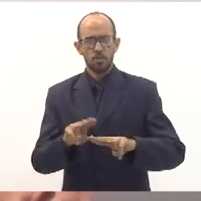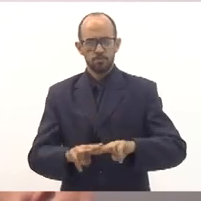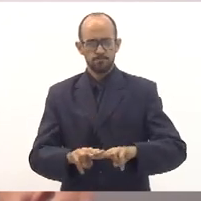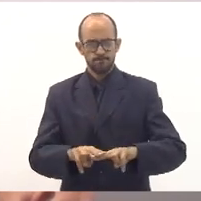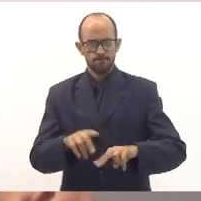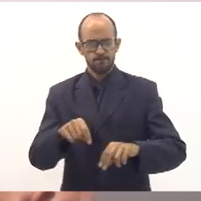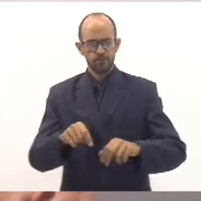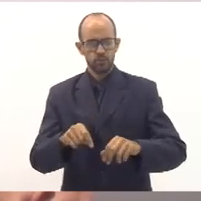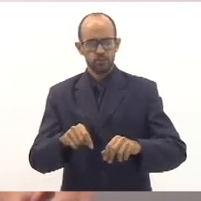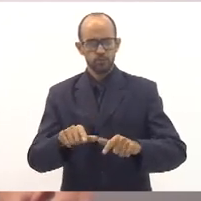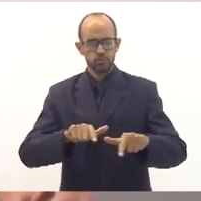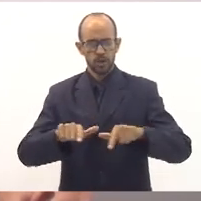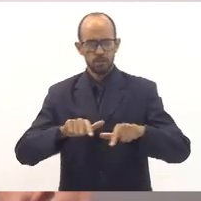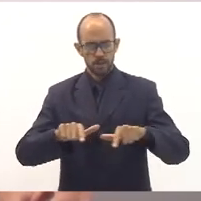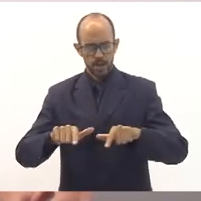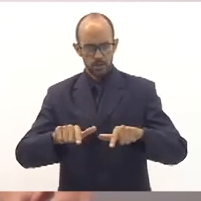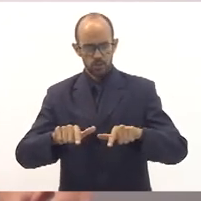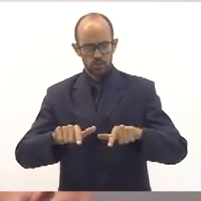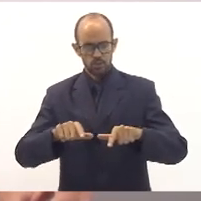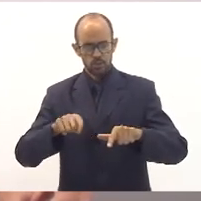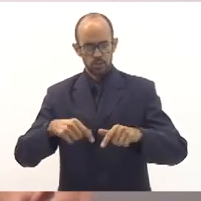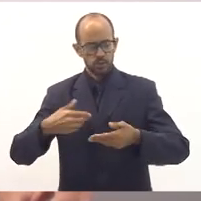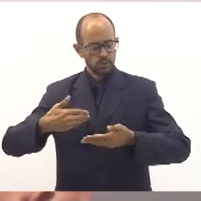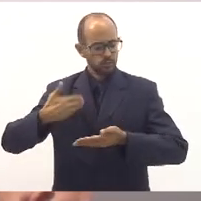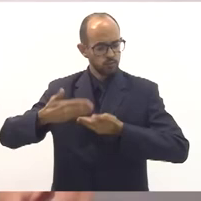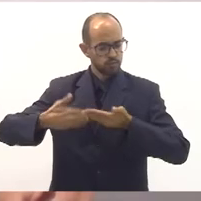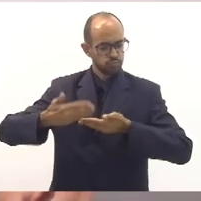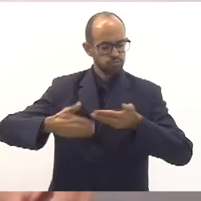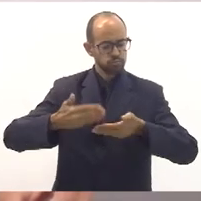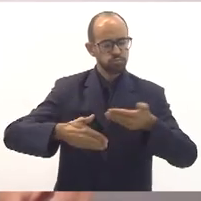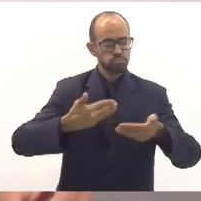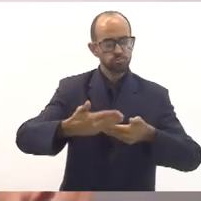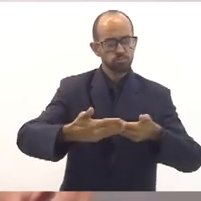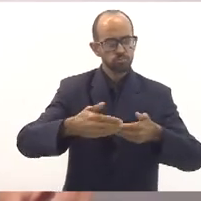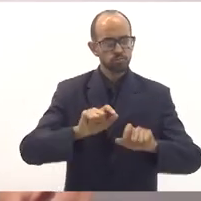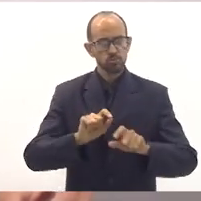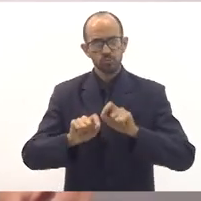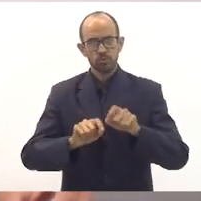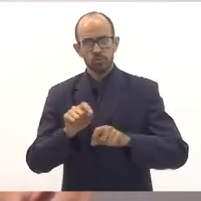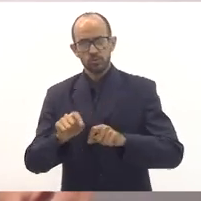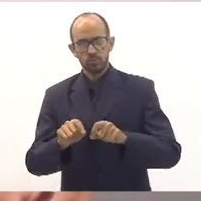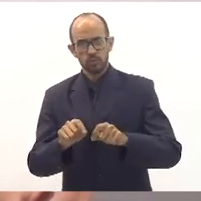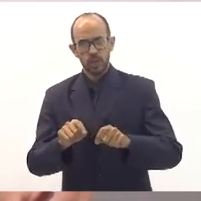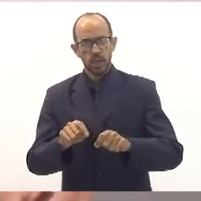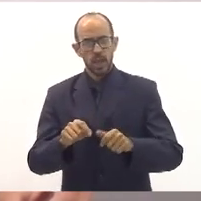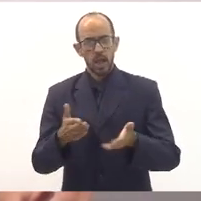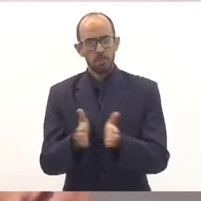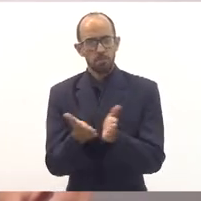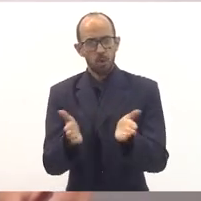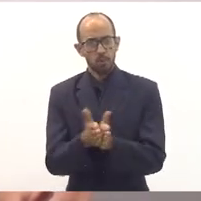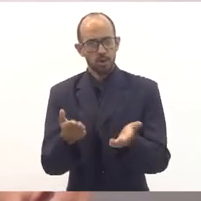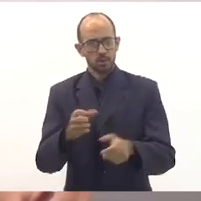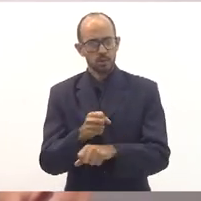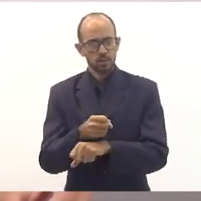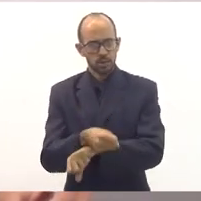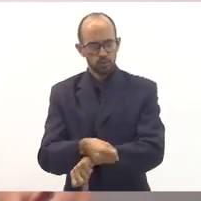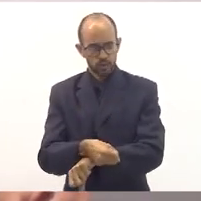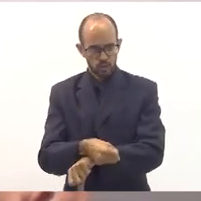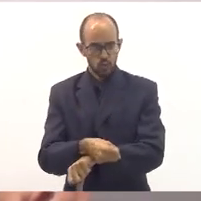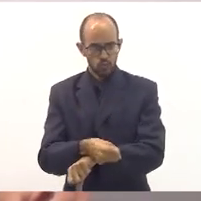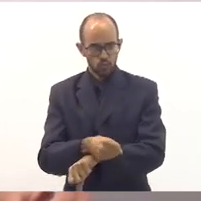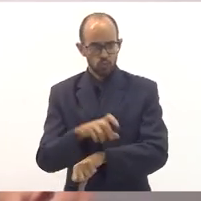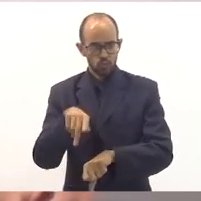mão de obra excedente eran que é do a mazela da escravidão no nosso país